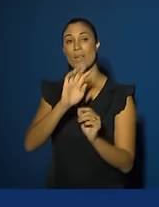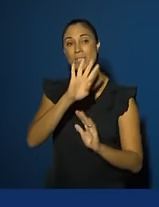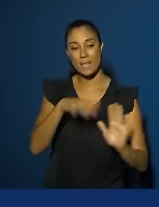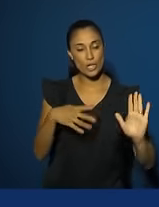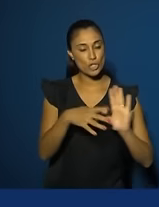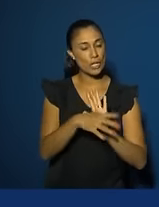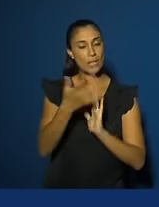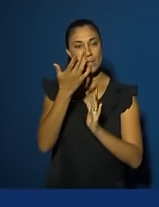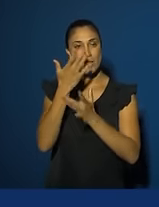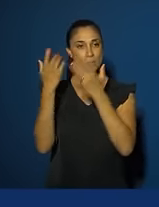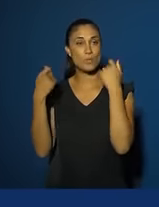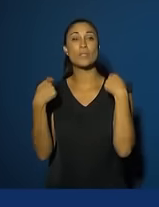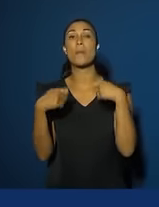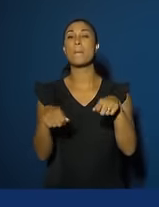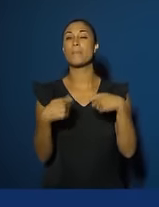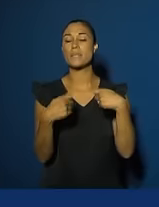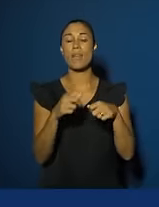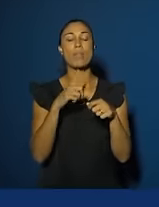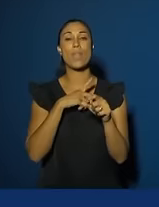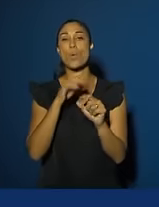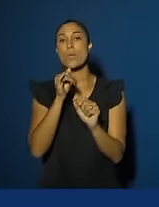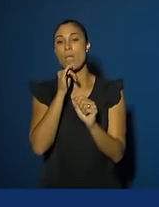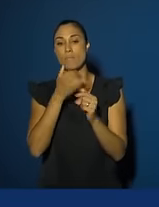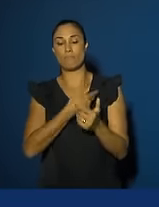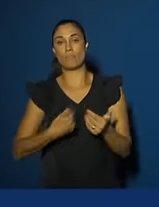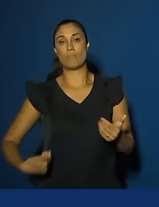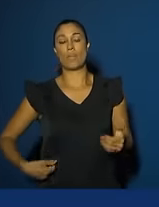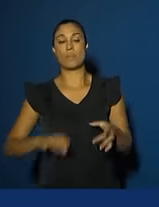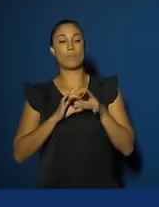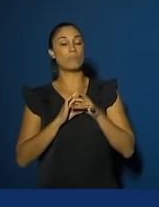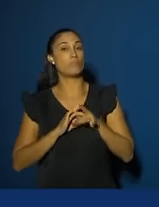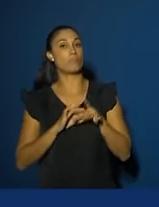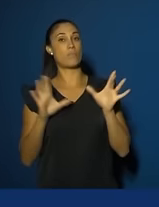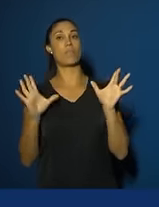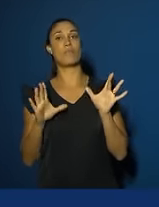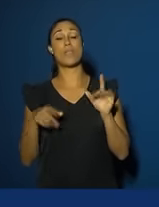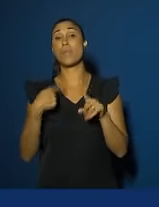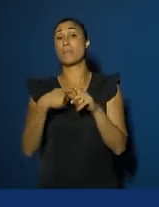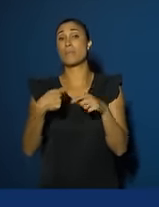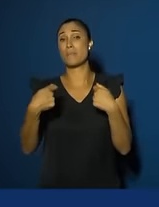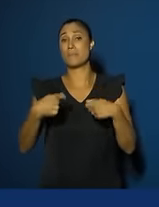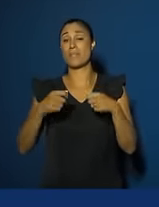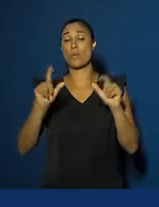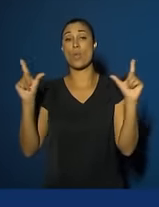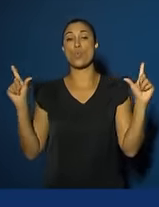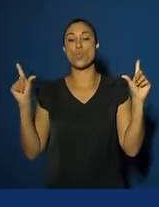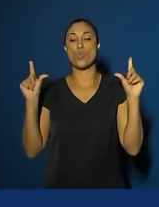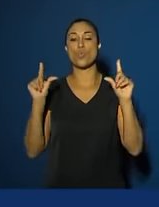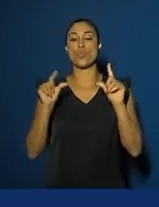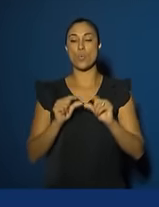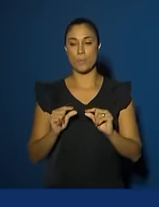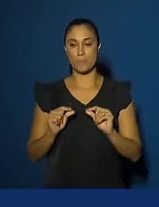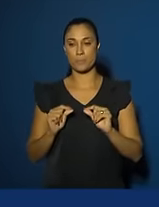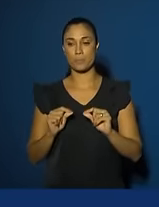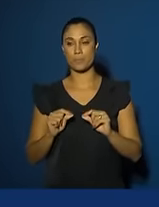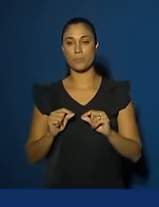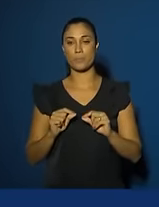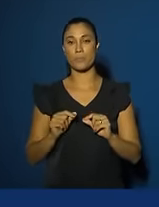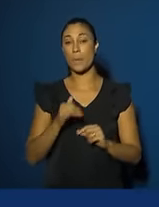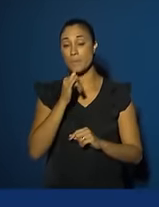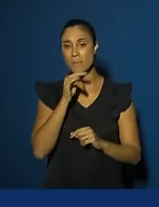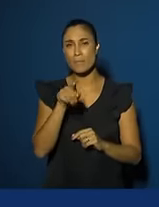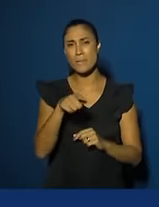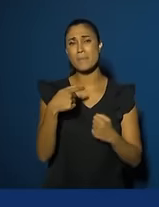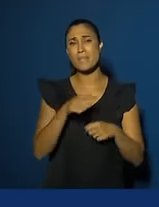pessoas precisam ter um pouco de espírito público e desprendido porque precisa baixar um pouco a guarda para você você